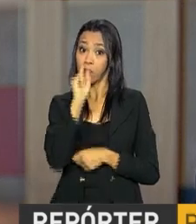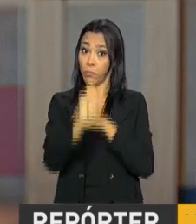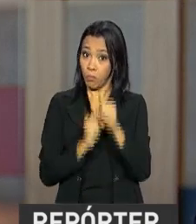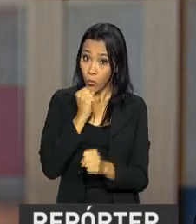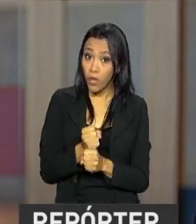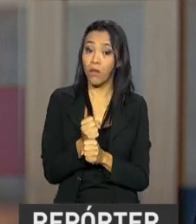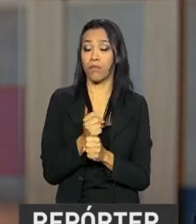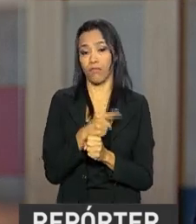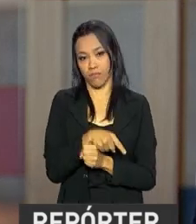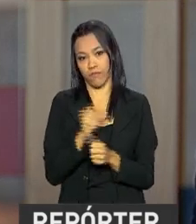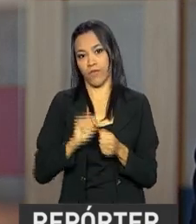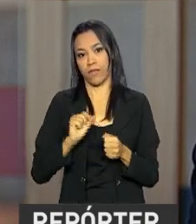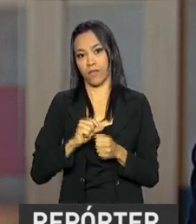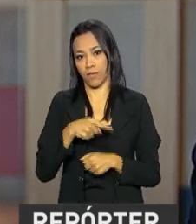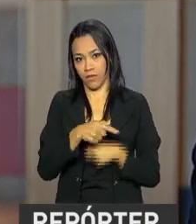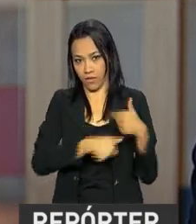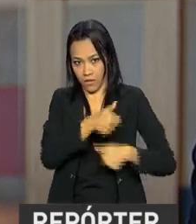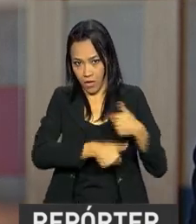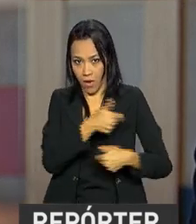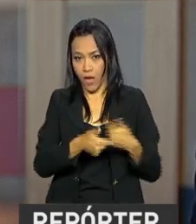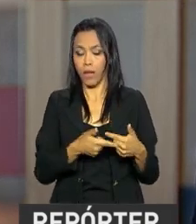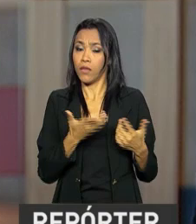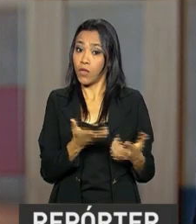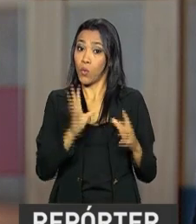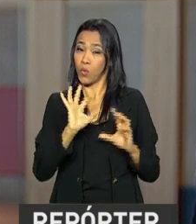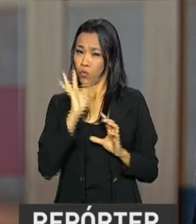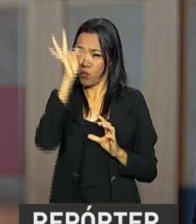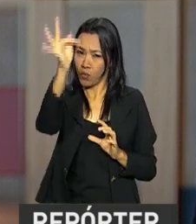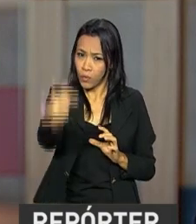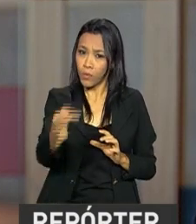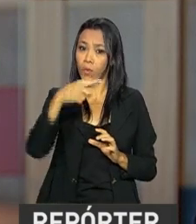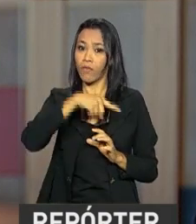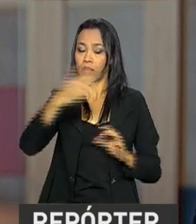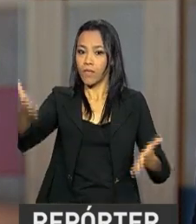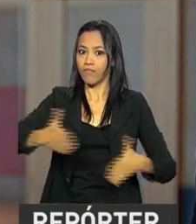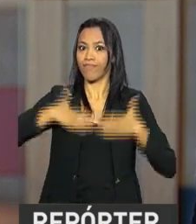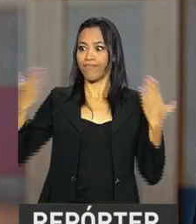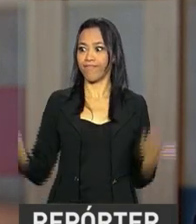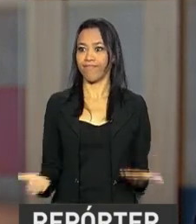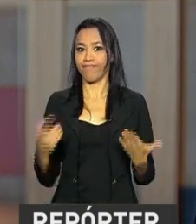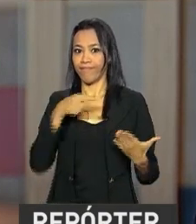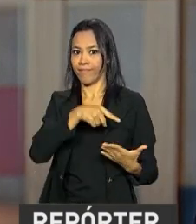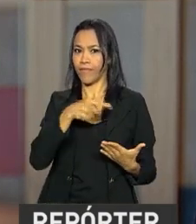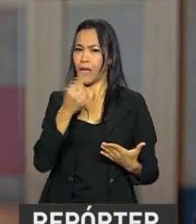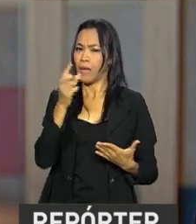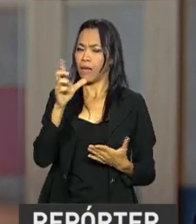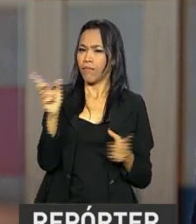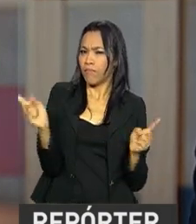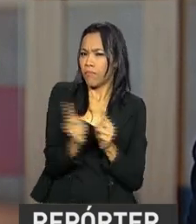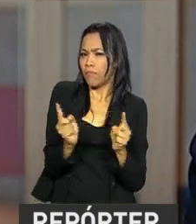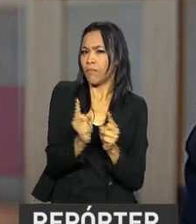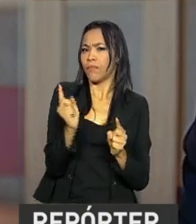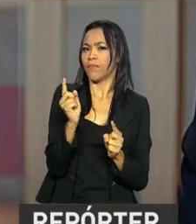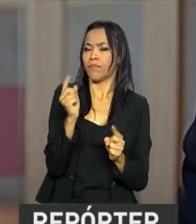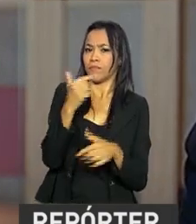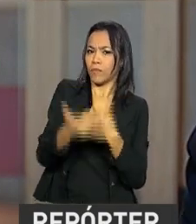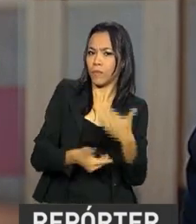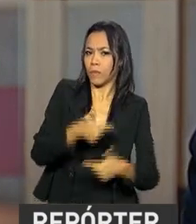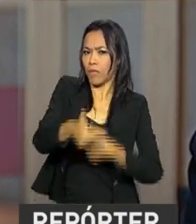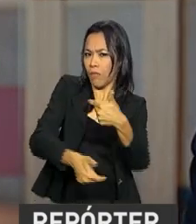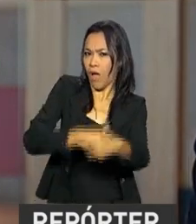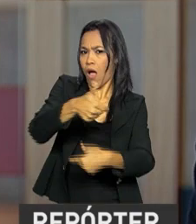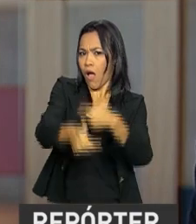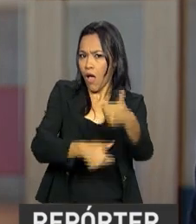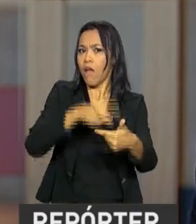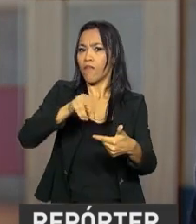tornava previsível. Então, no futuro, a Operação Ágata será surpresa, será de pequena duração, será